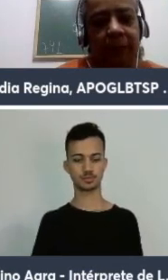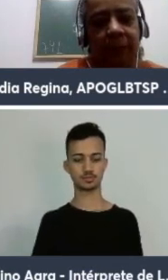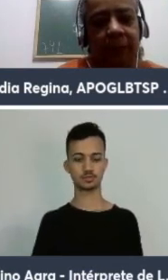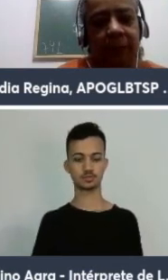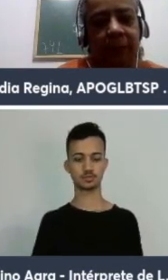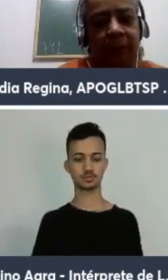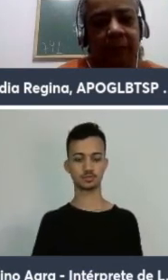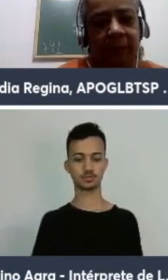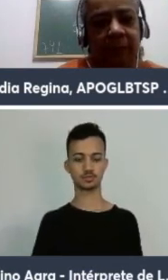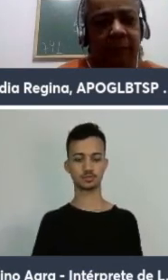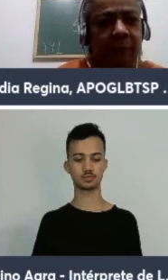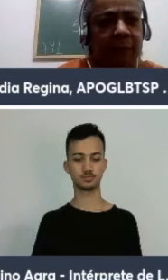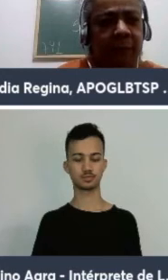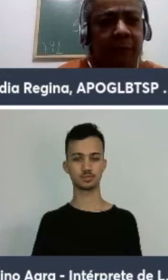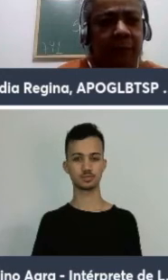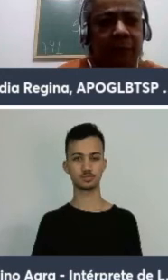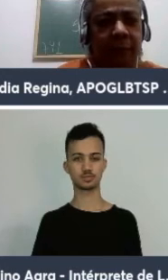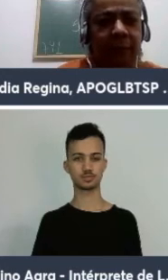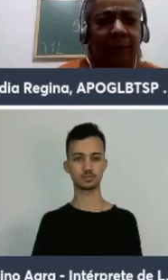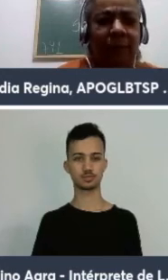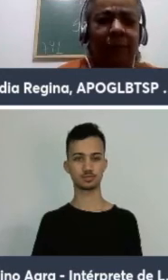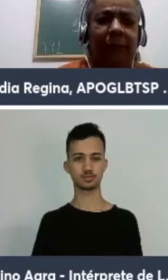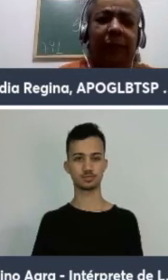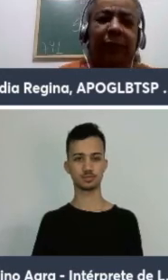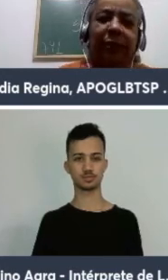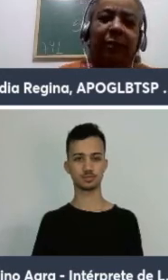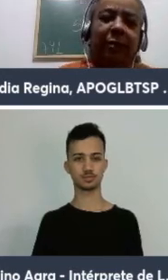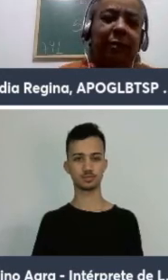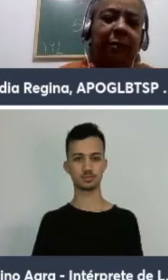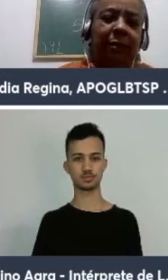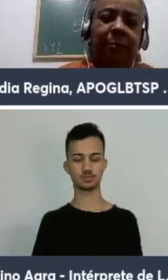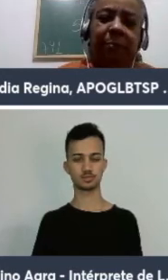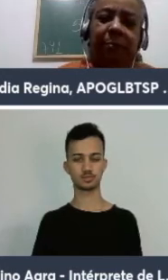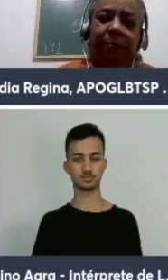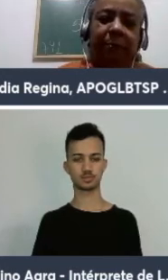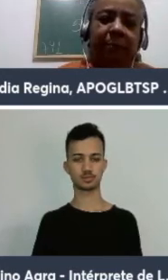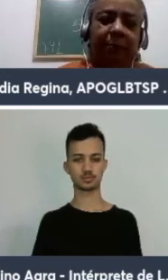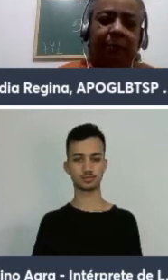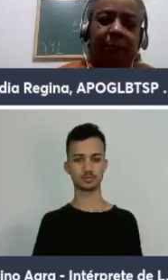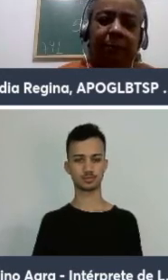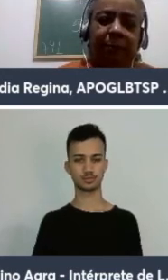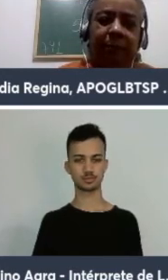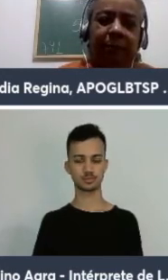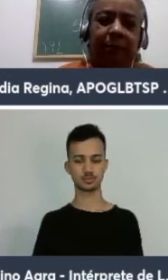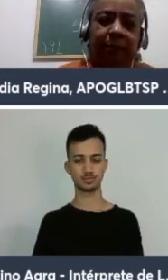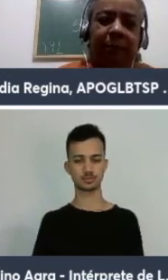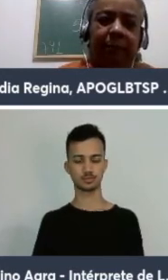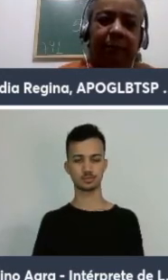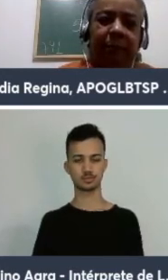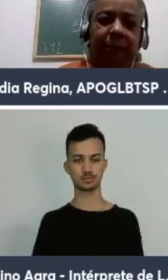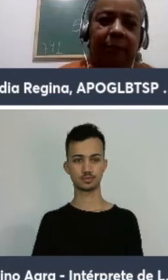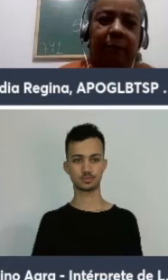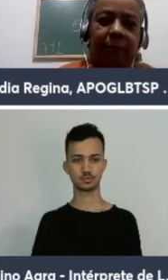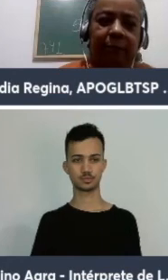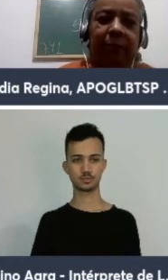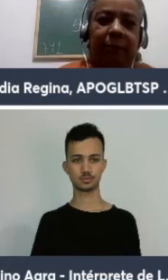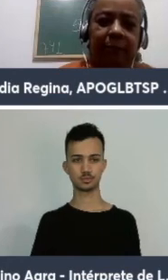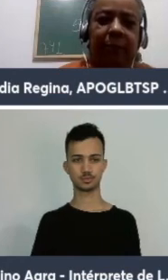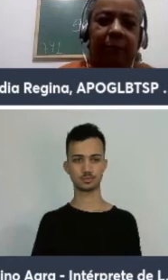Eu dizer muito como um momento que pensar isso para